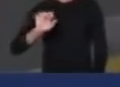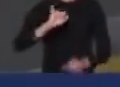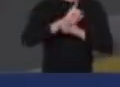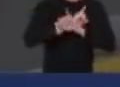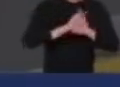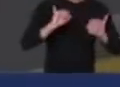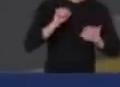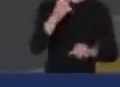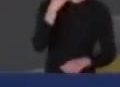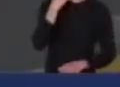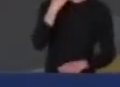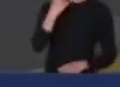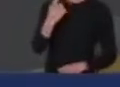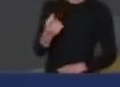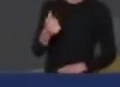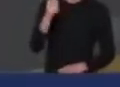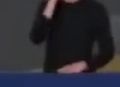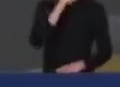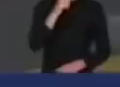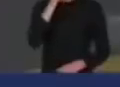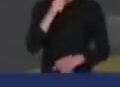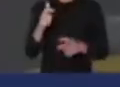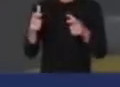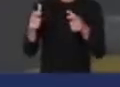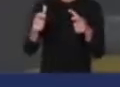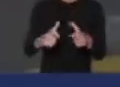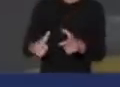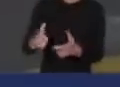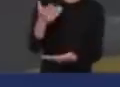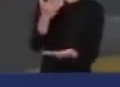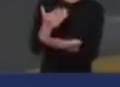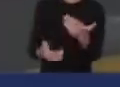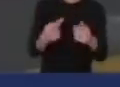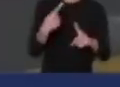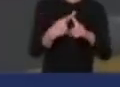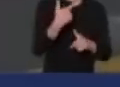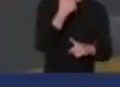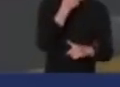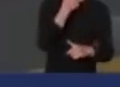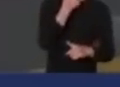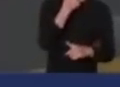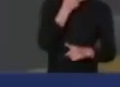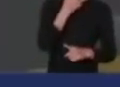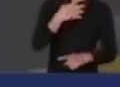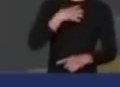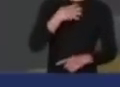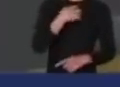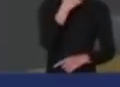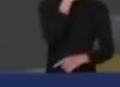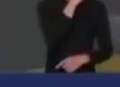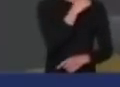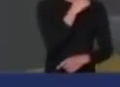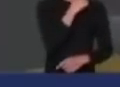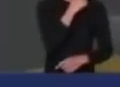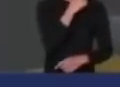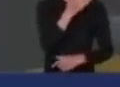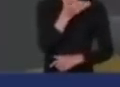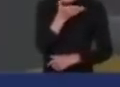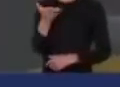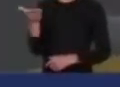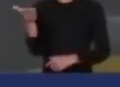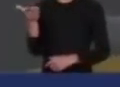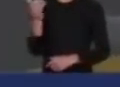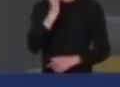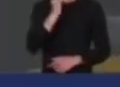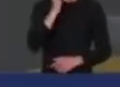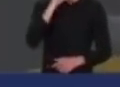pessoa como o Nicolas, que tem 26 anos, se não passa pela cabeça dele, porque a gente aprende as coisas, eu repito isso muito, pelo amor e pela dor. Se